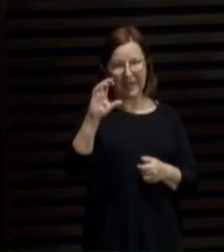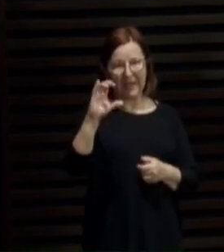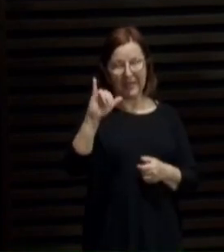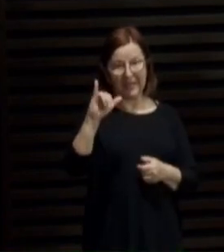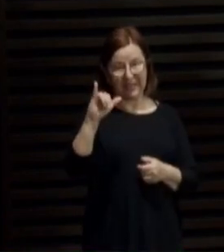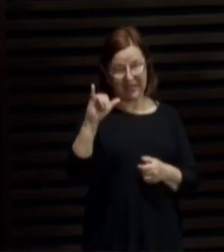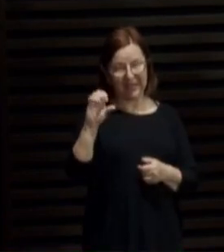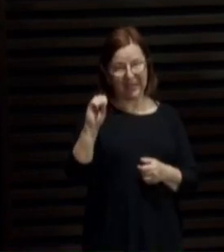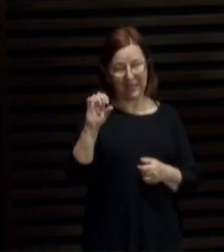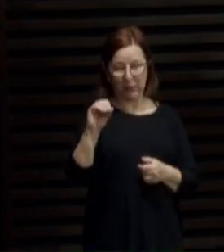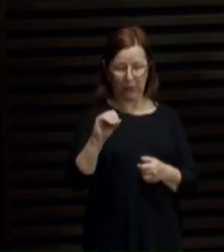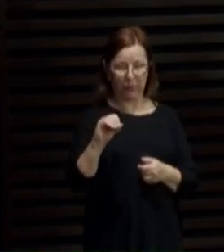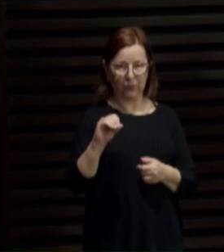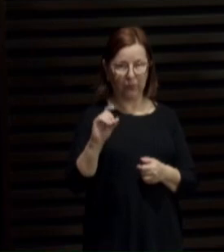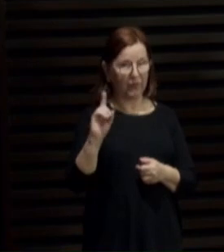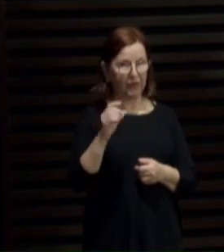padrões legais.